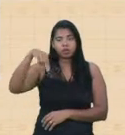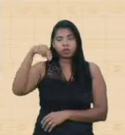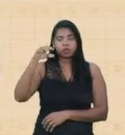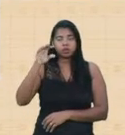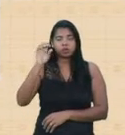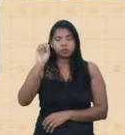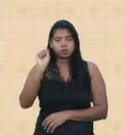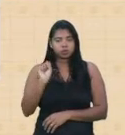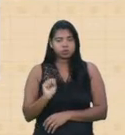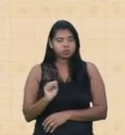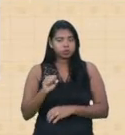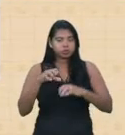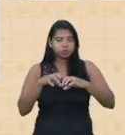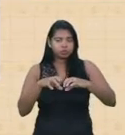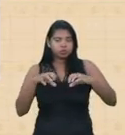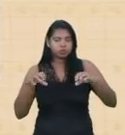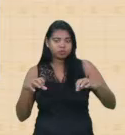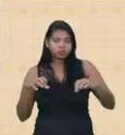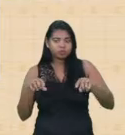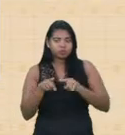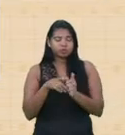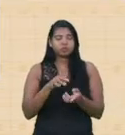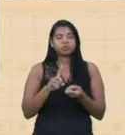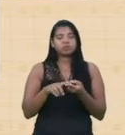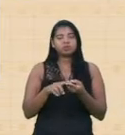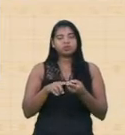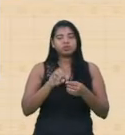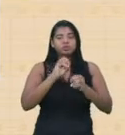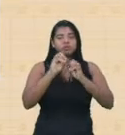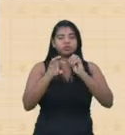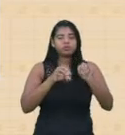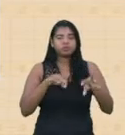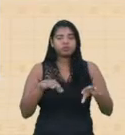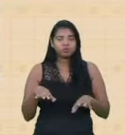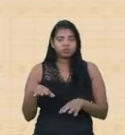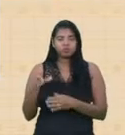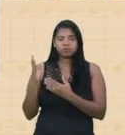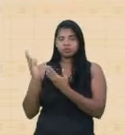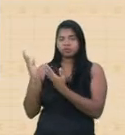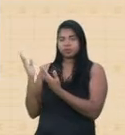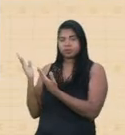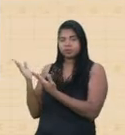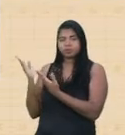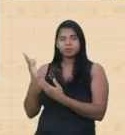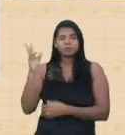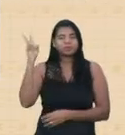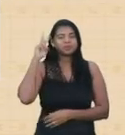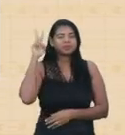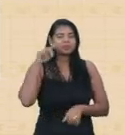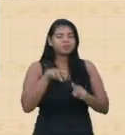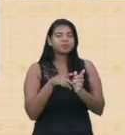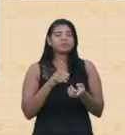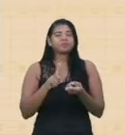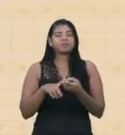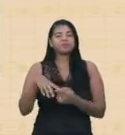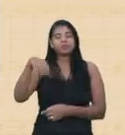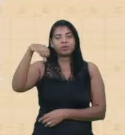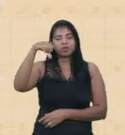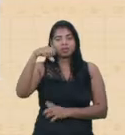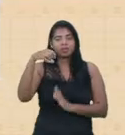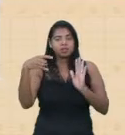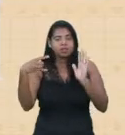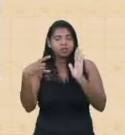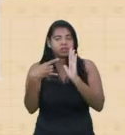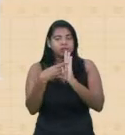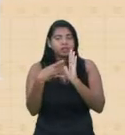vão conseguir se separar e os novos pedaços se tornam novos ímãs. Então lembre-se, esses novos ímãs sempre